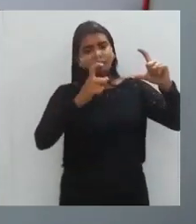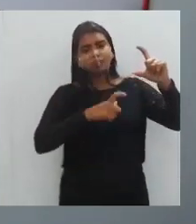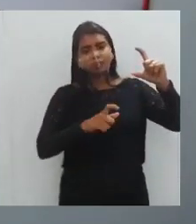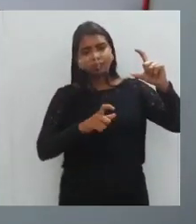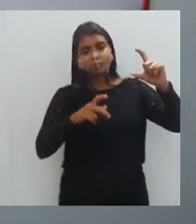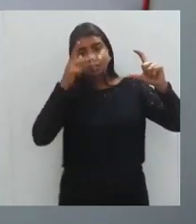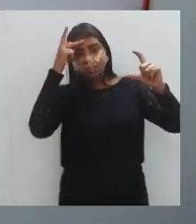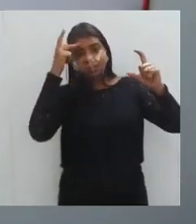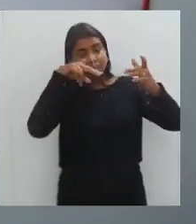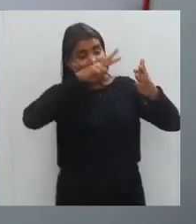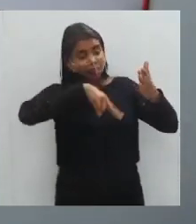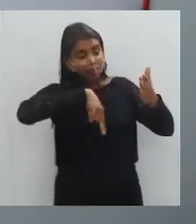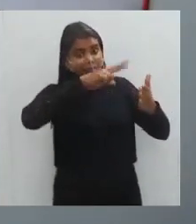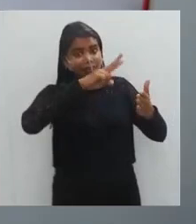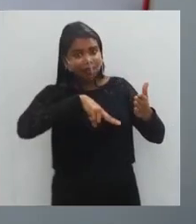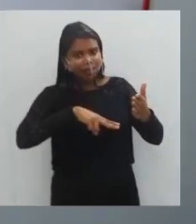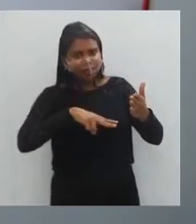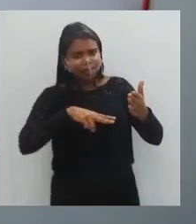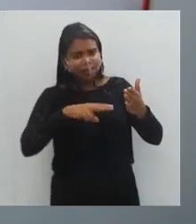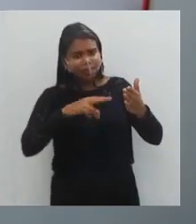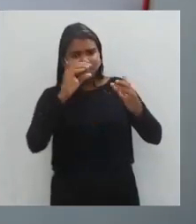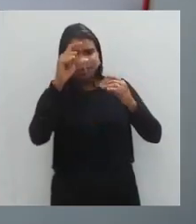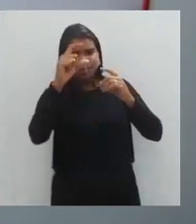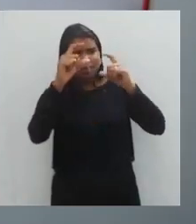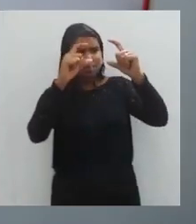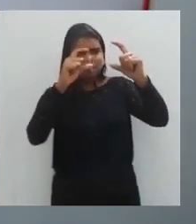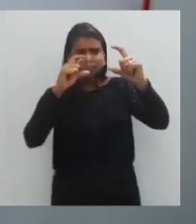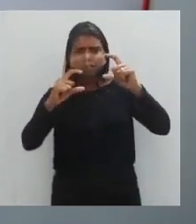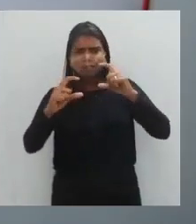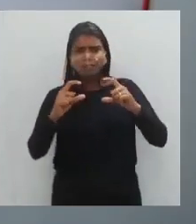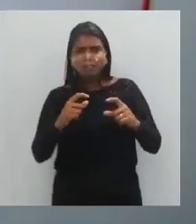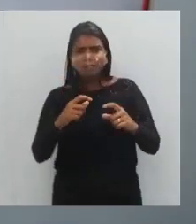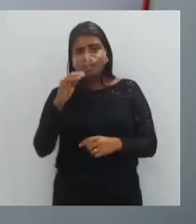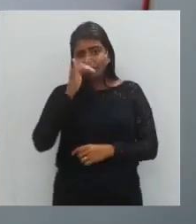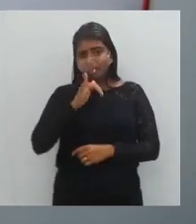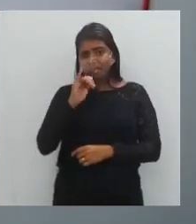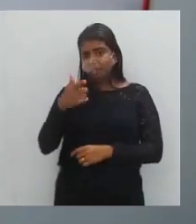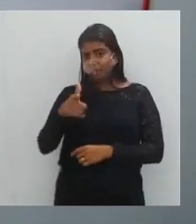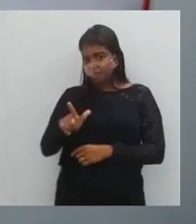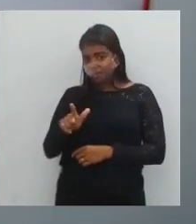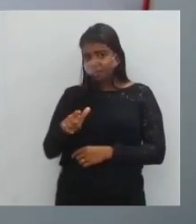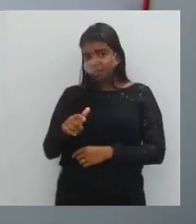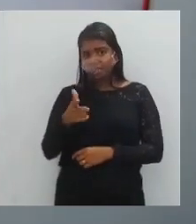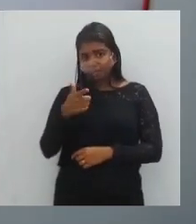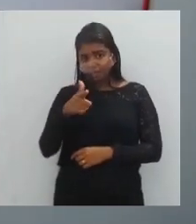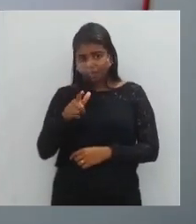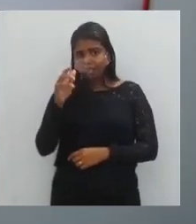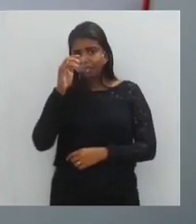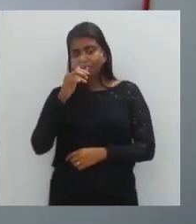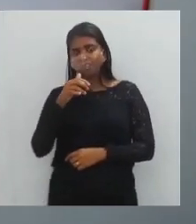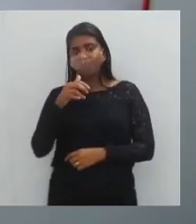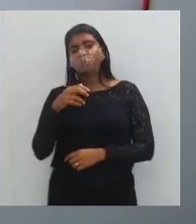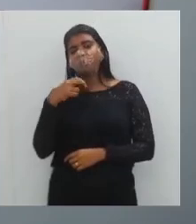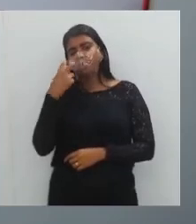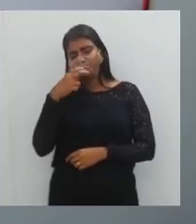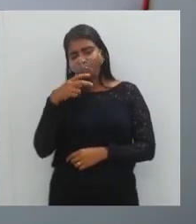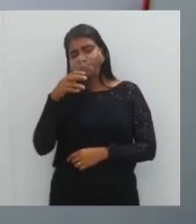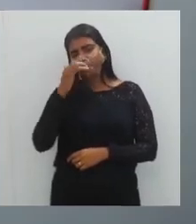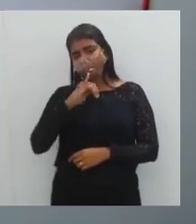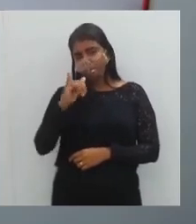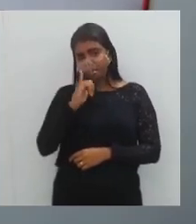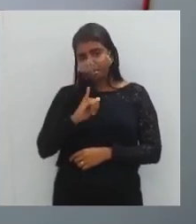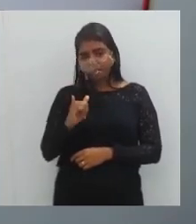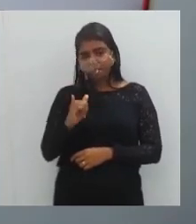leitor, né? Ele vai juntando os elementos verbais e não verbais e vai construindo a história, tá certo? Então, o que está